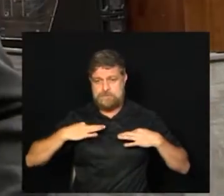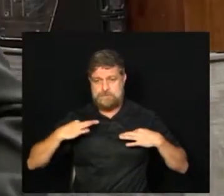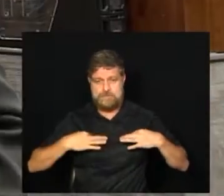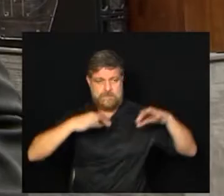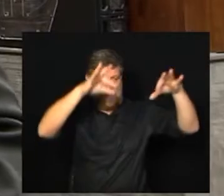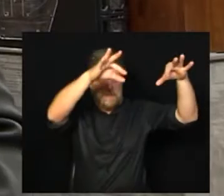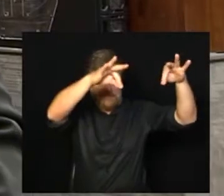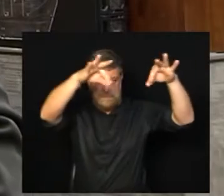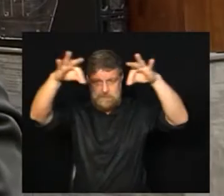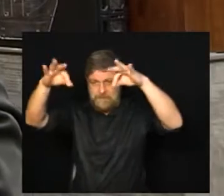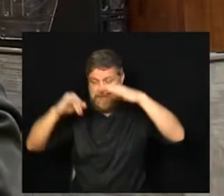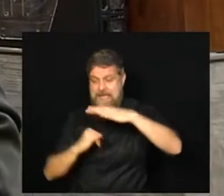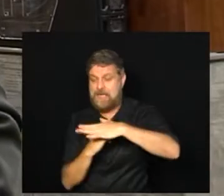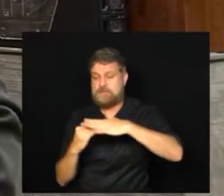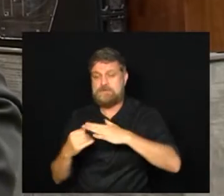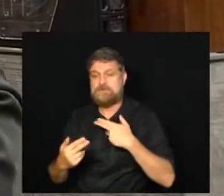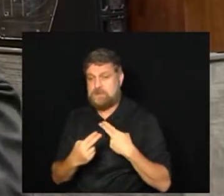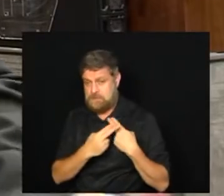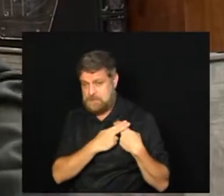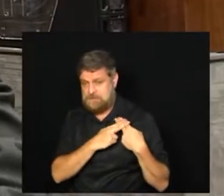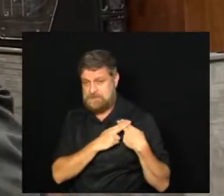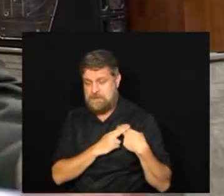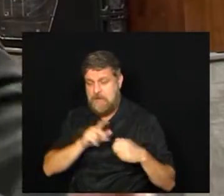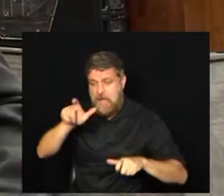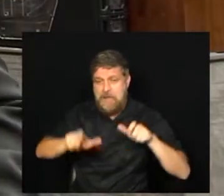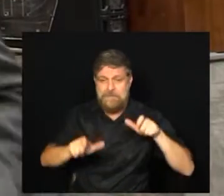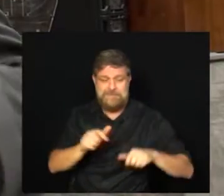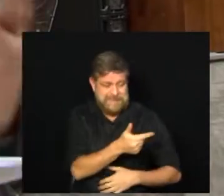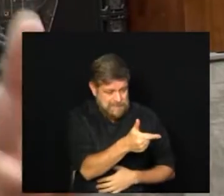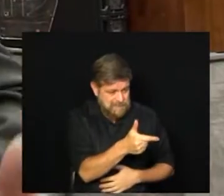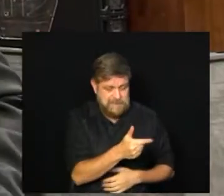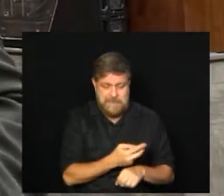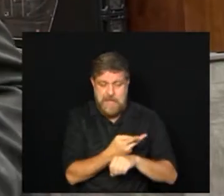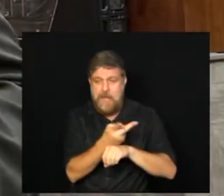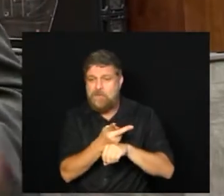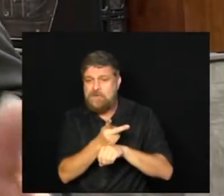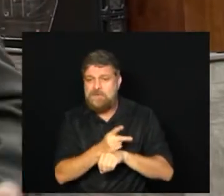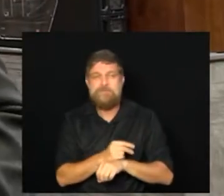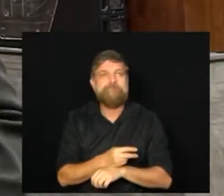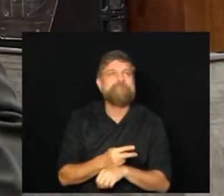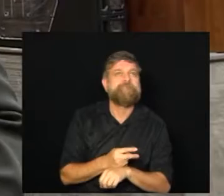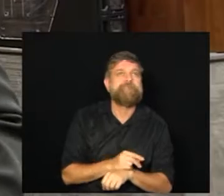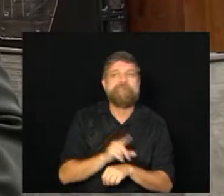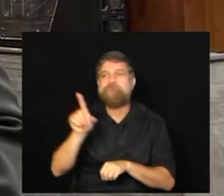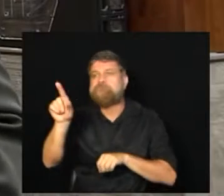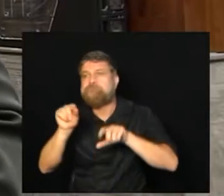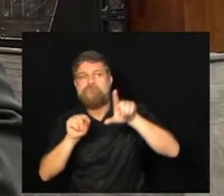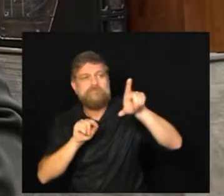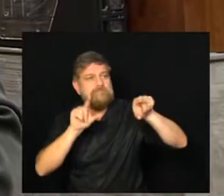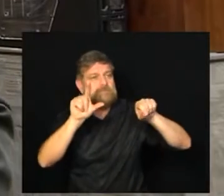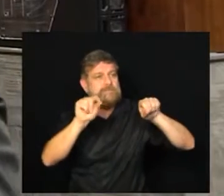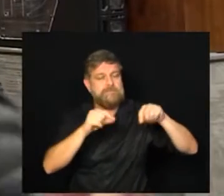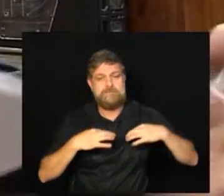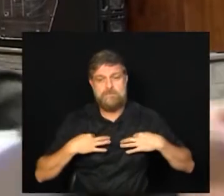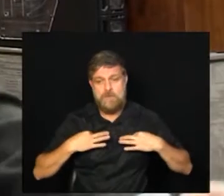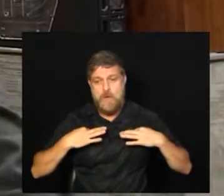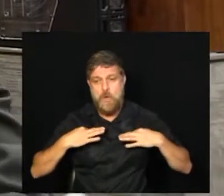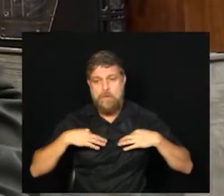organizada através da instituição, e quem não tem, retira através do varal, escolhe as melhores opções. Essa ideia nasceu